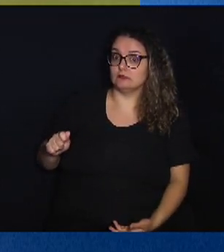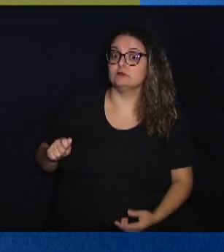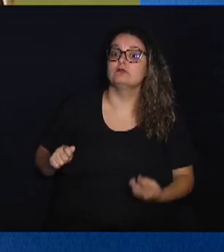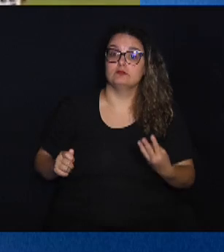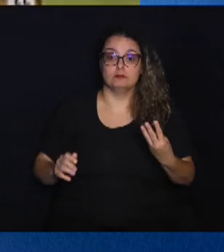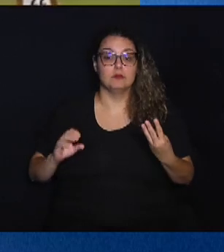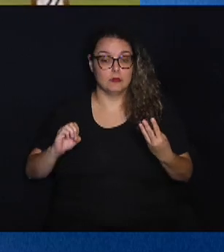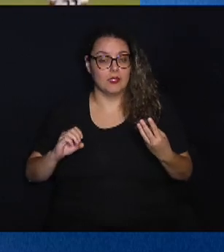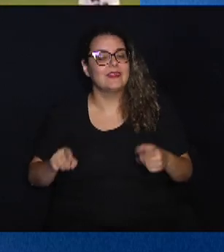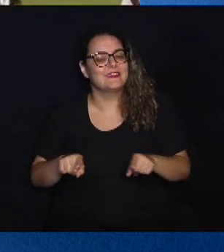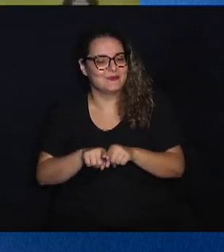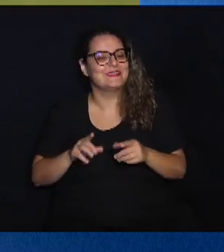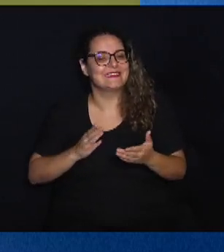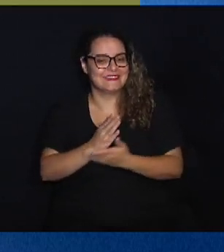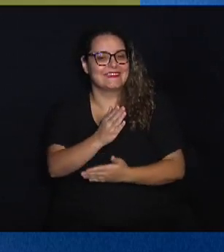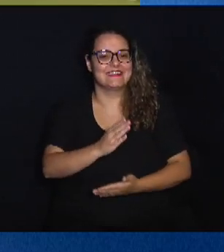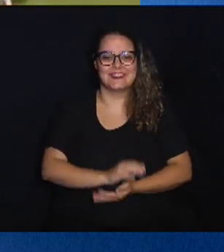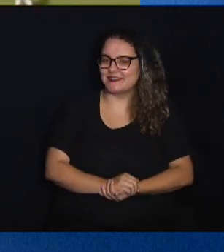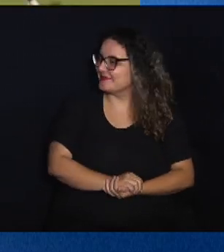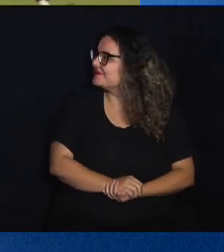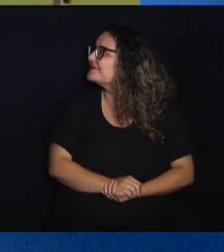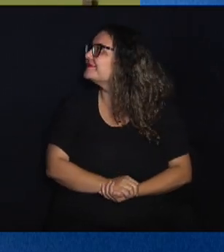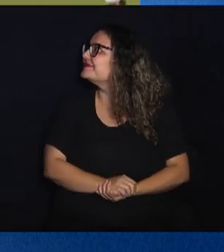está classificada.